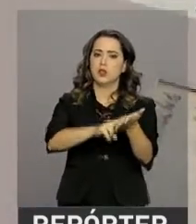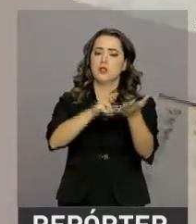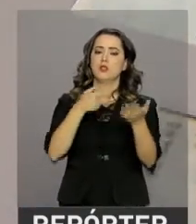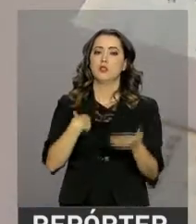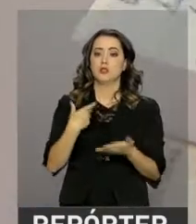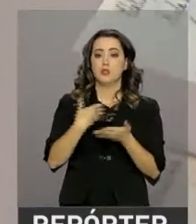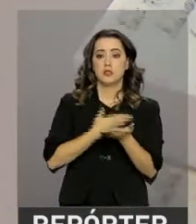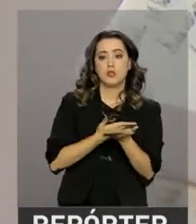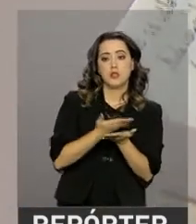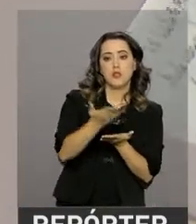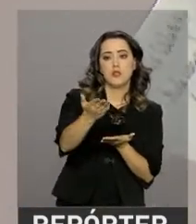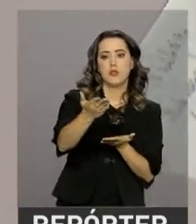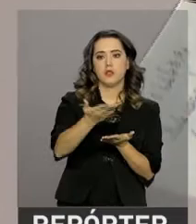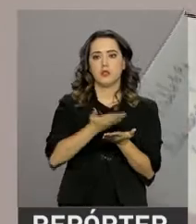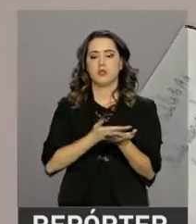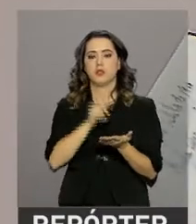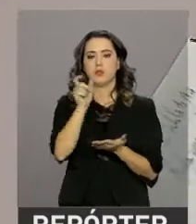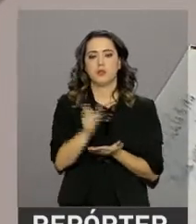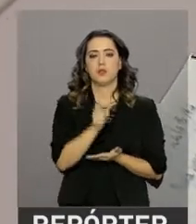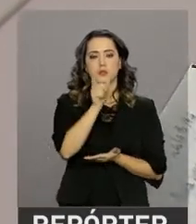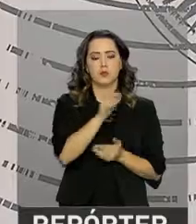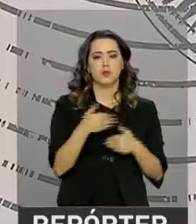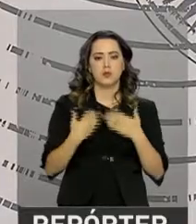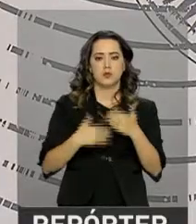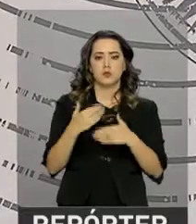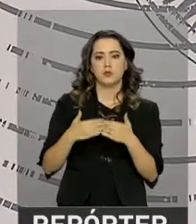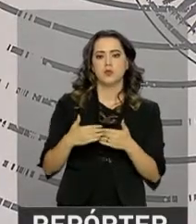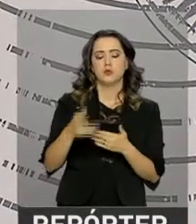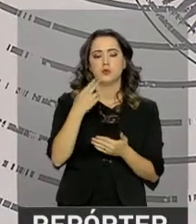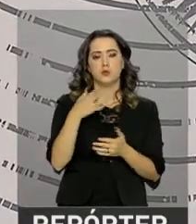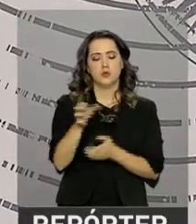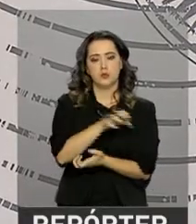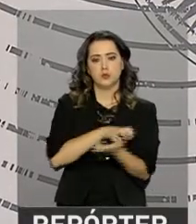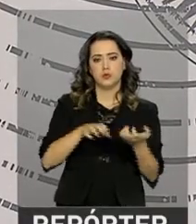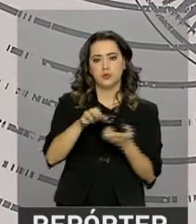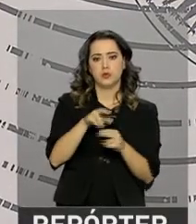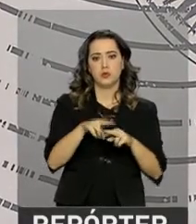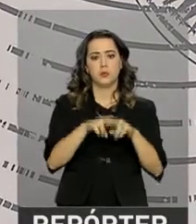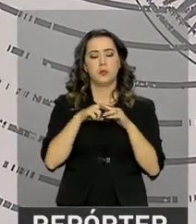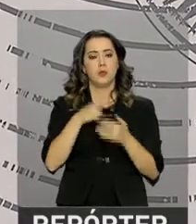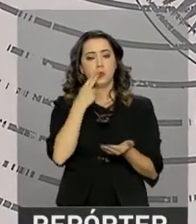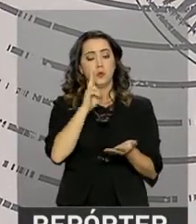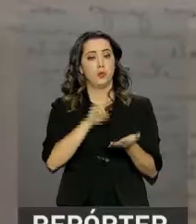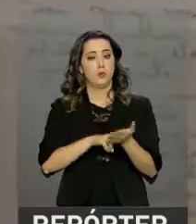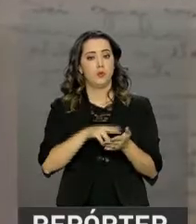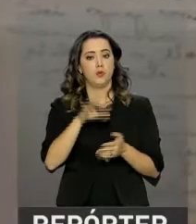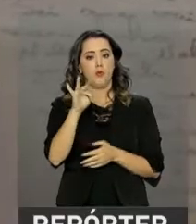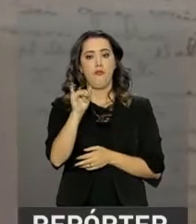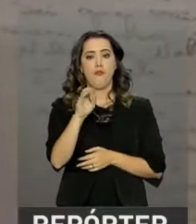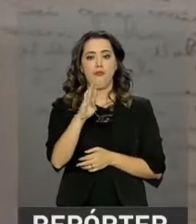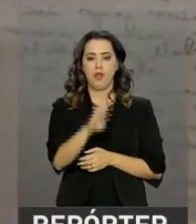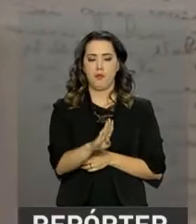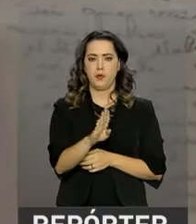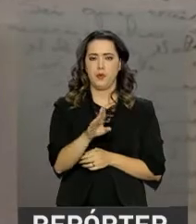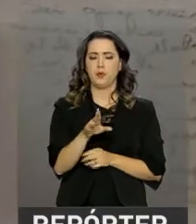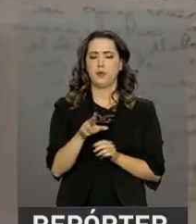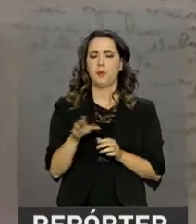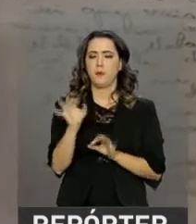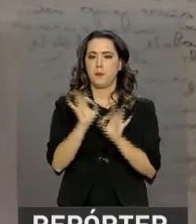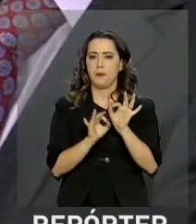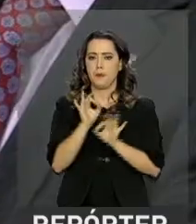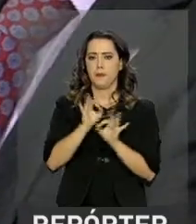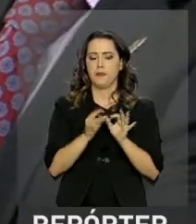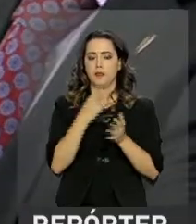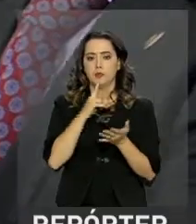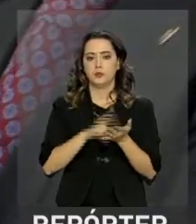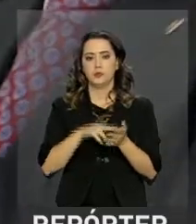enviadas e recebidas pelos pracinhas durante a guerra, trocadas por meio do Serviço Postal da FEB, organizado pelos Correios do